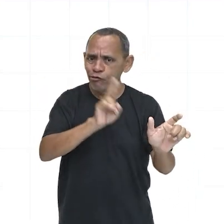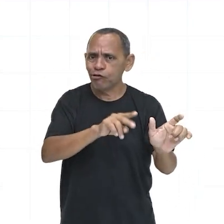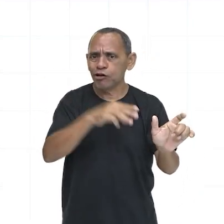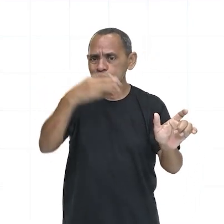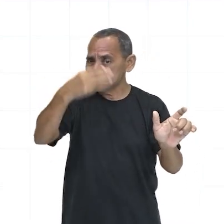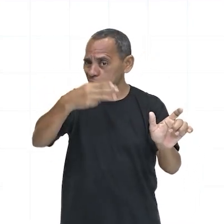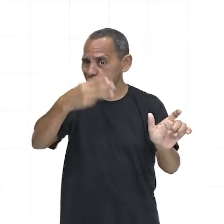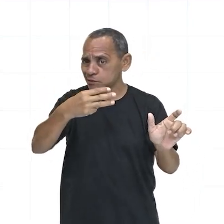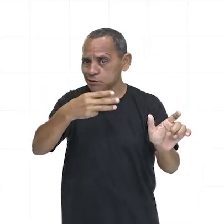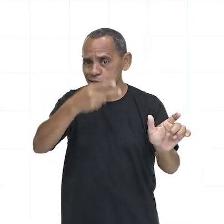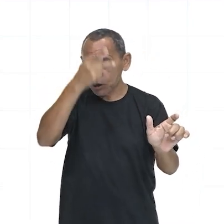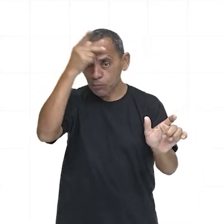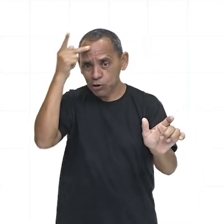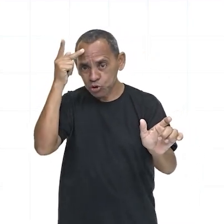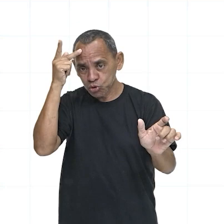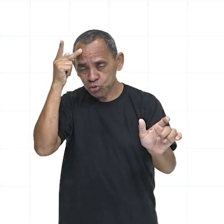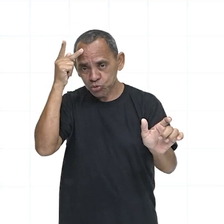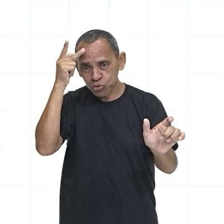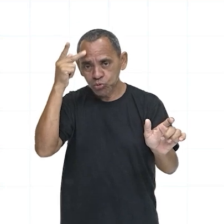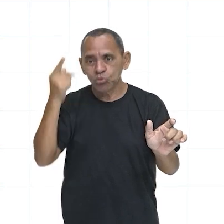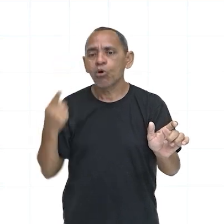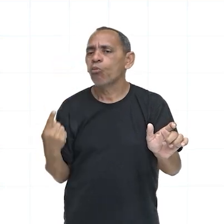singular, que são esses aqui, ó.